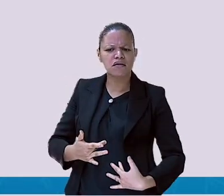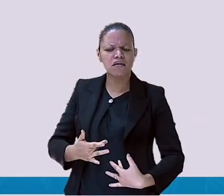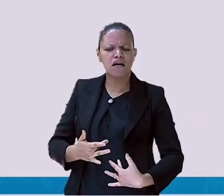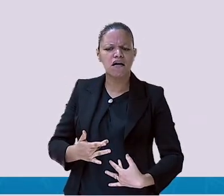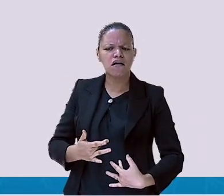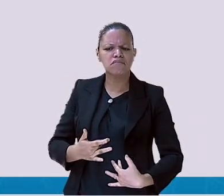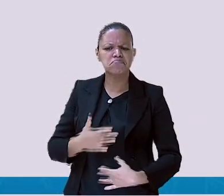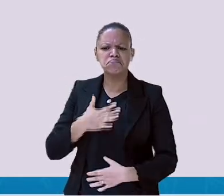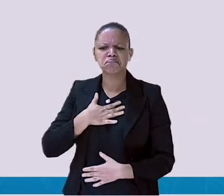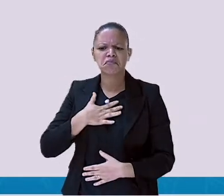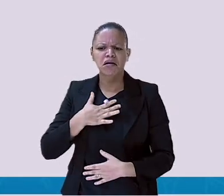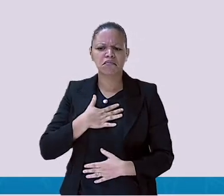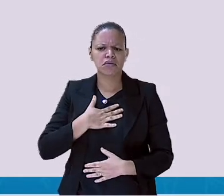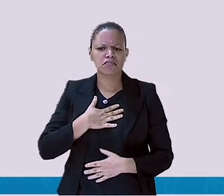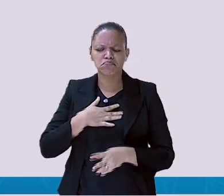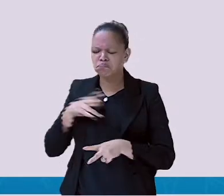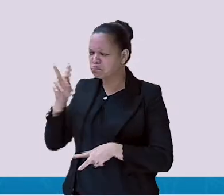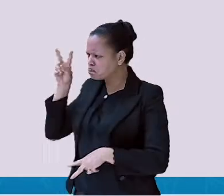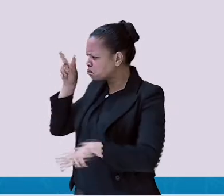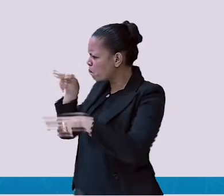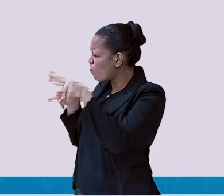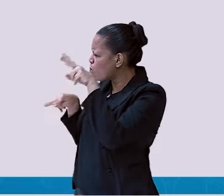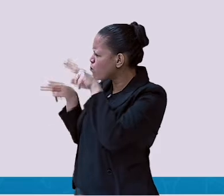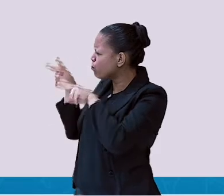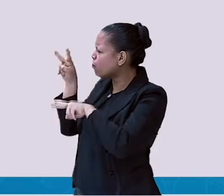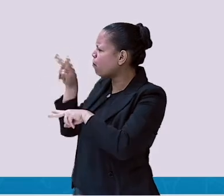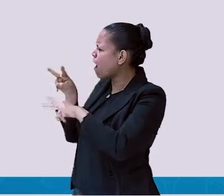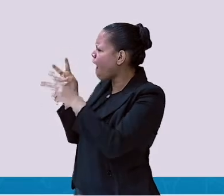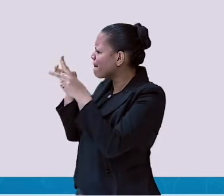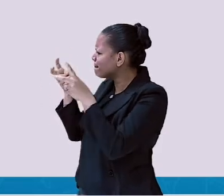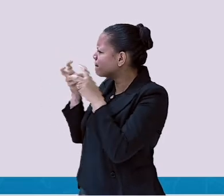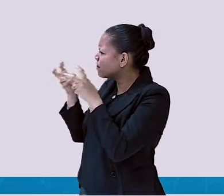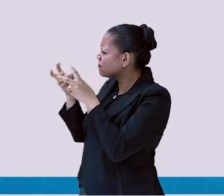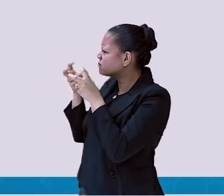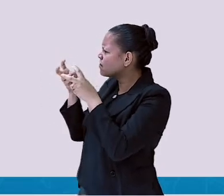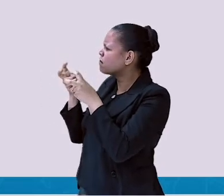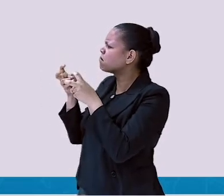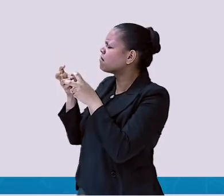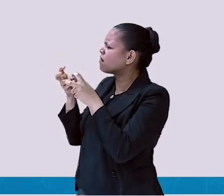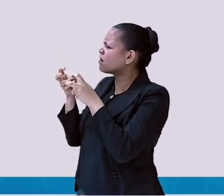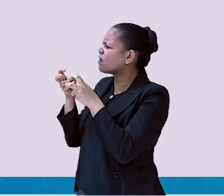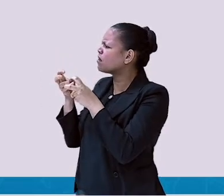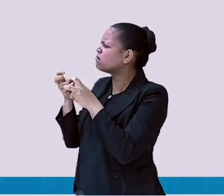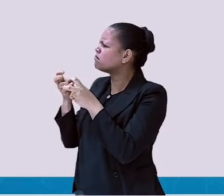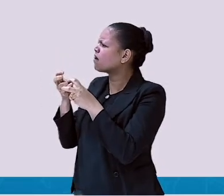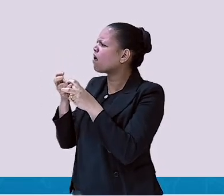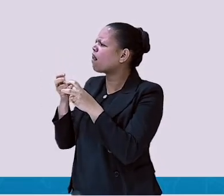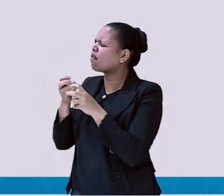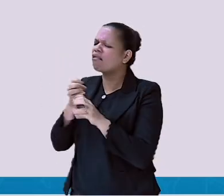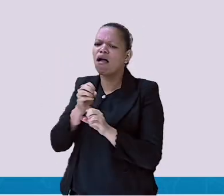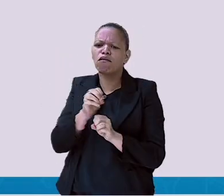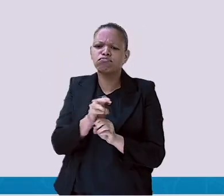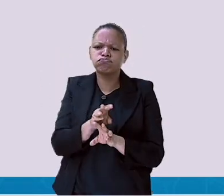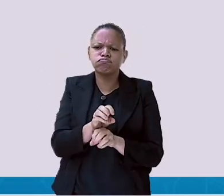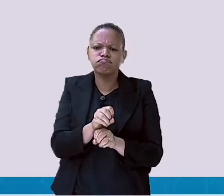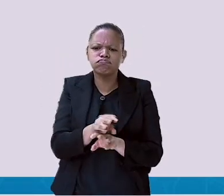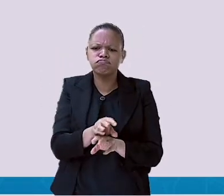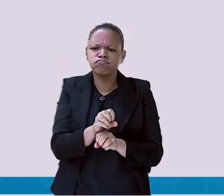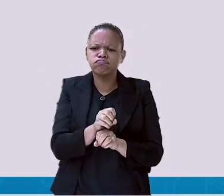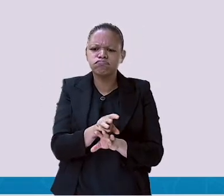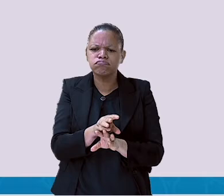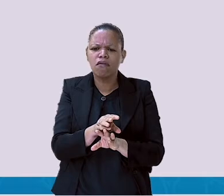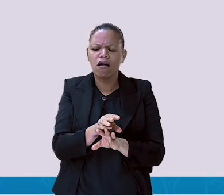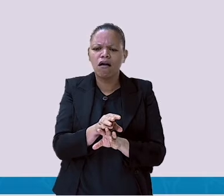e visualizar aqui, eu percebo que essa tabela ela está sendo autoexplicativa. Que aí, essa é a função